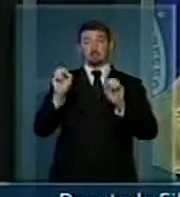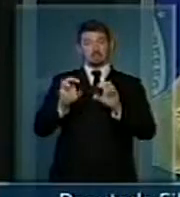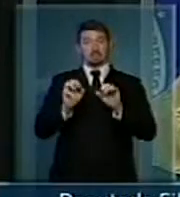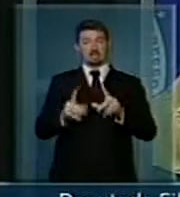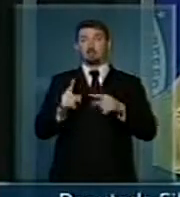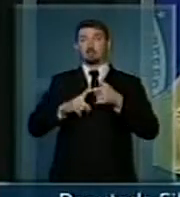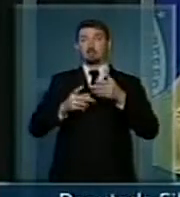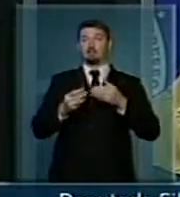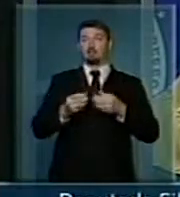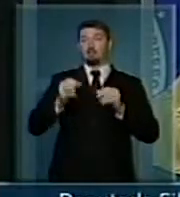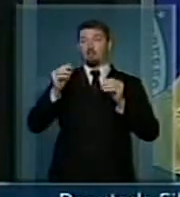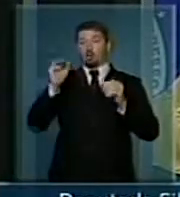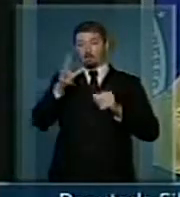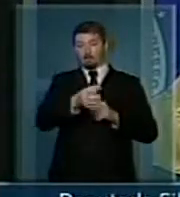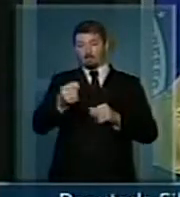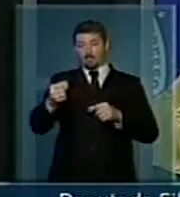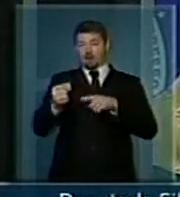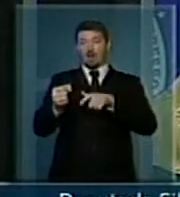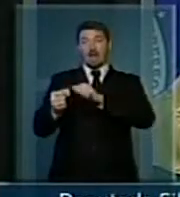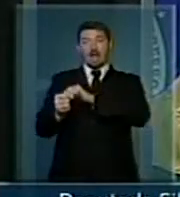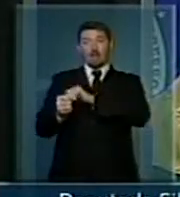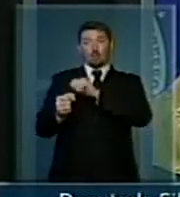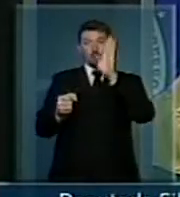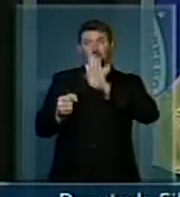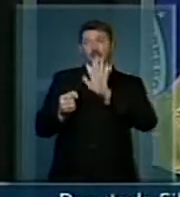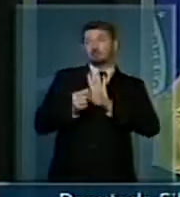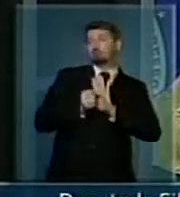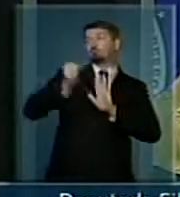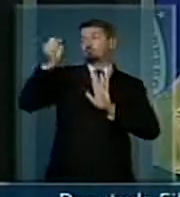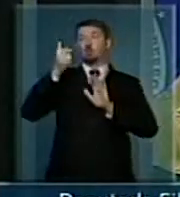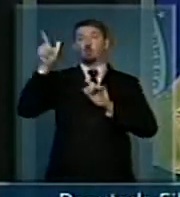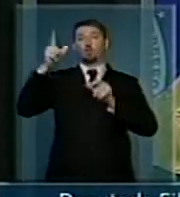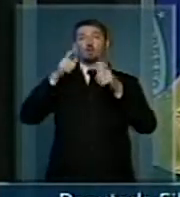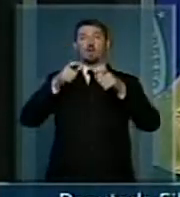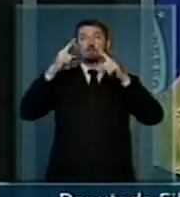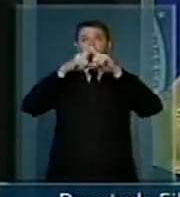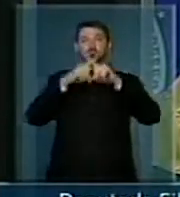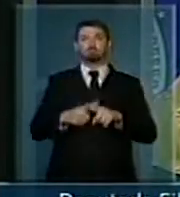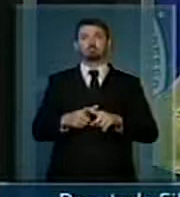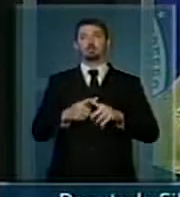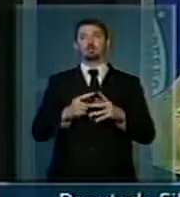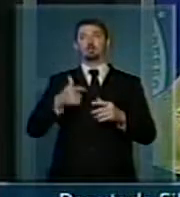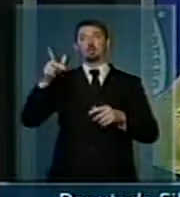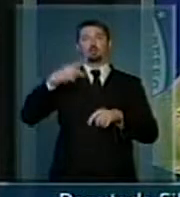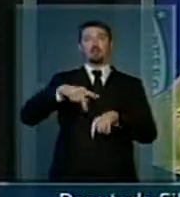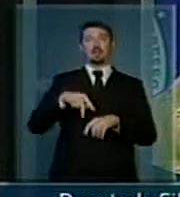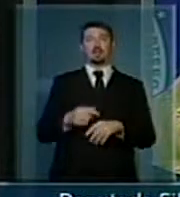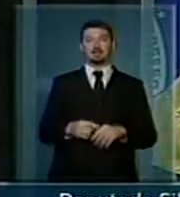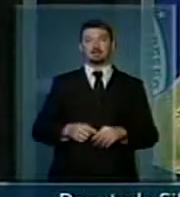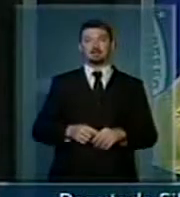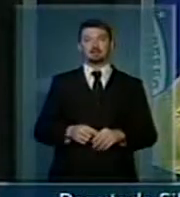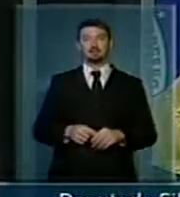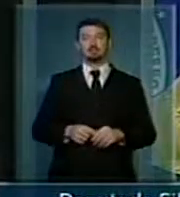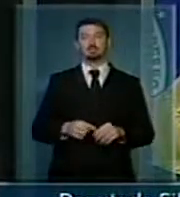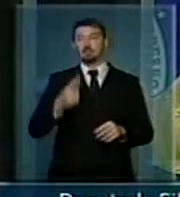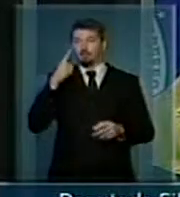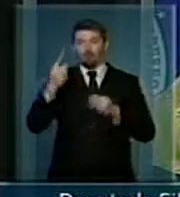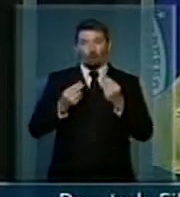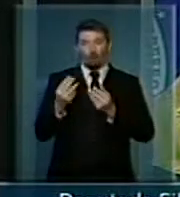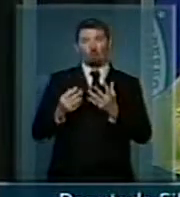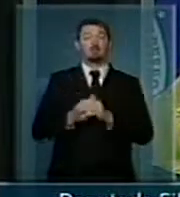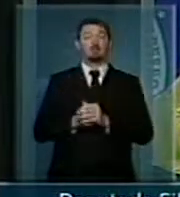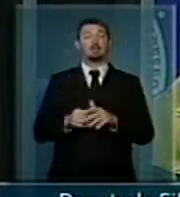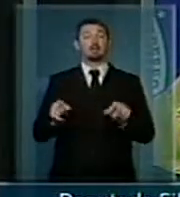o estudante brasileiro a um ambiente de alta competitividade e empreendedorismo. Além de contribuir para a correção